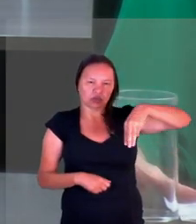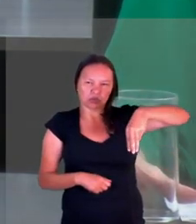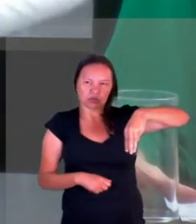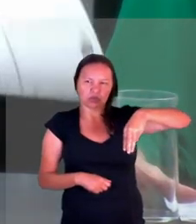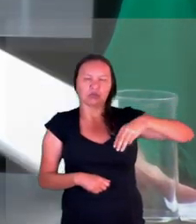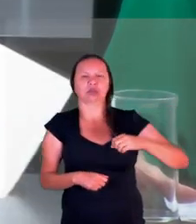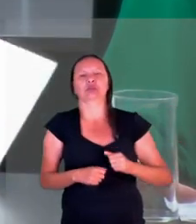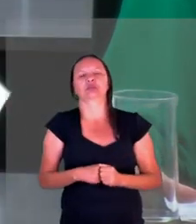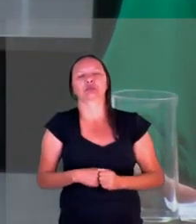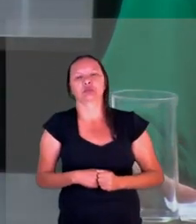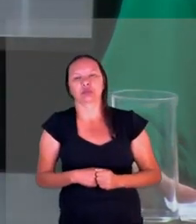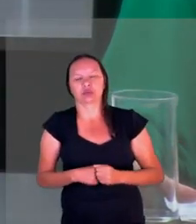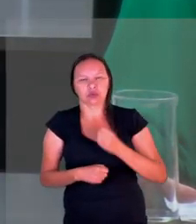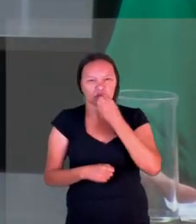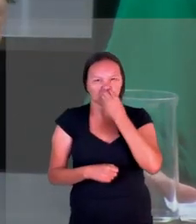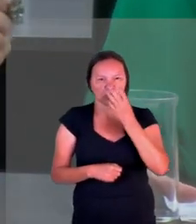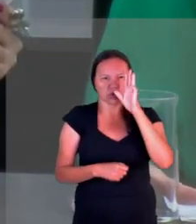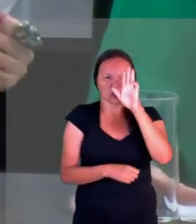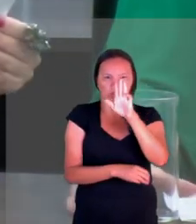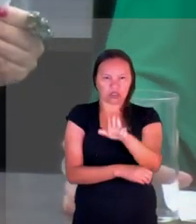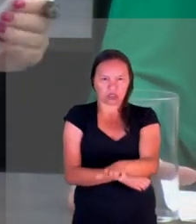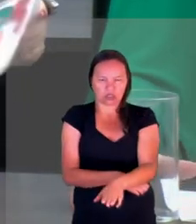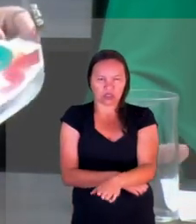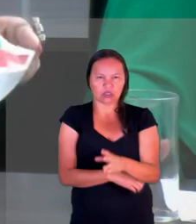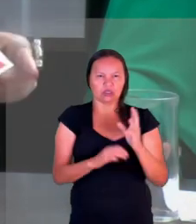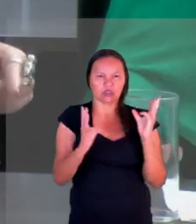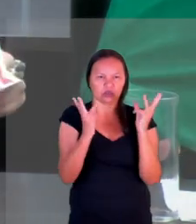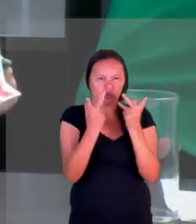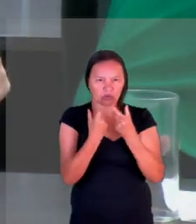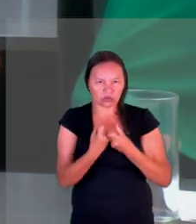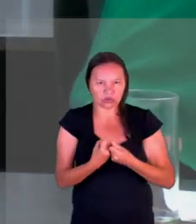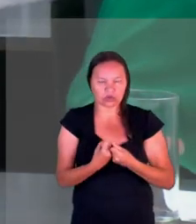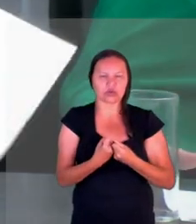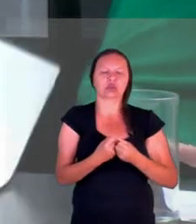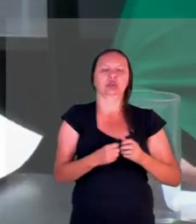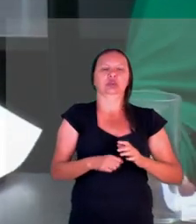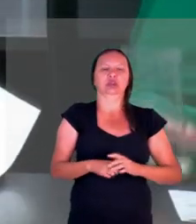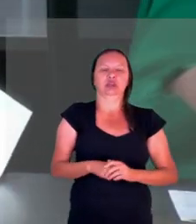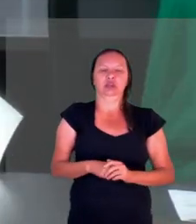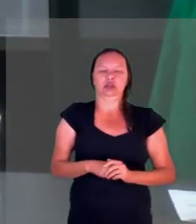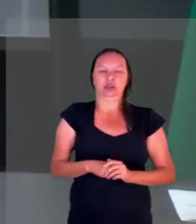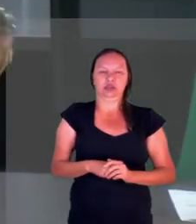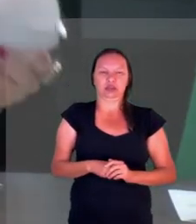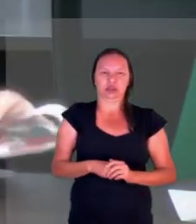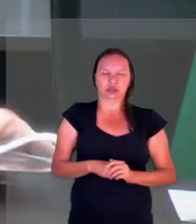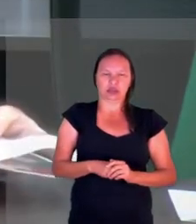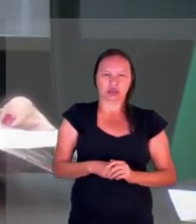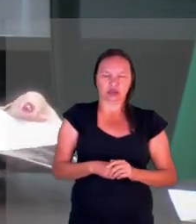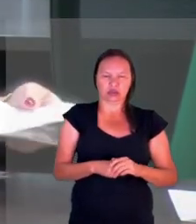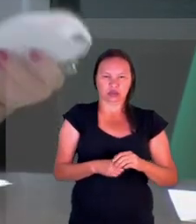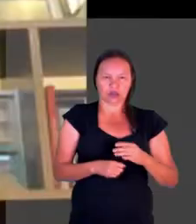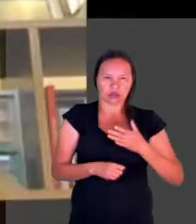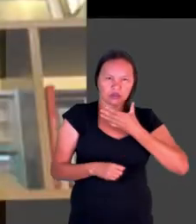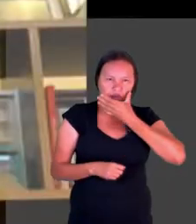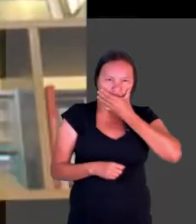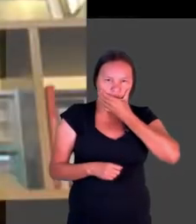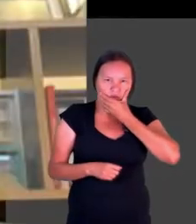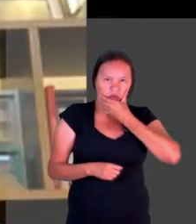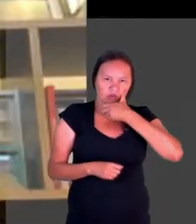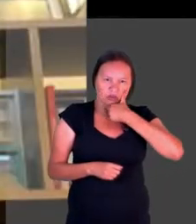minutos boa tarde a todos e todas Ah eu sou uma mulher